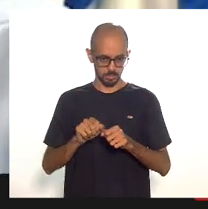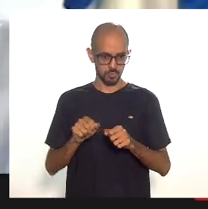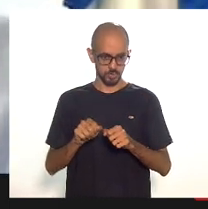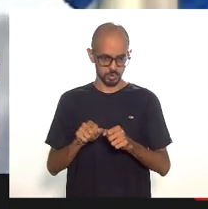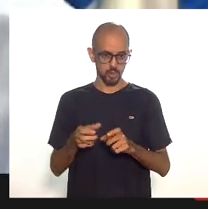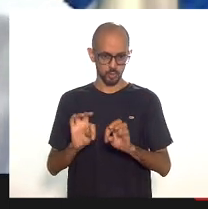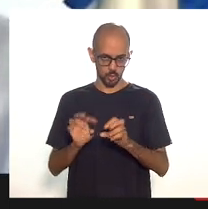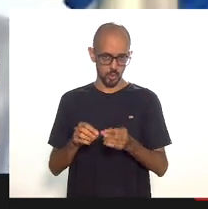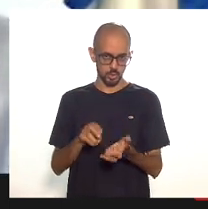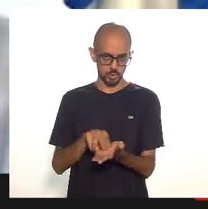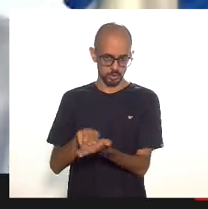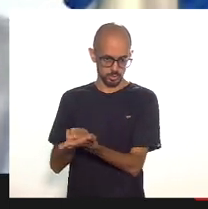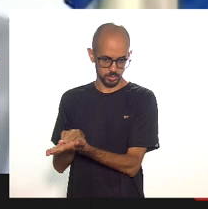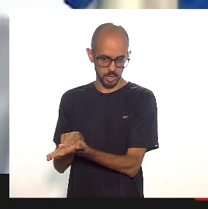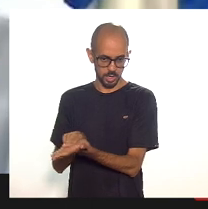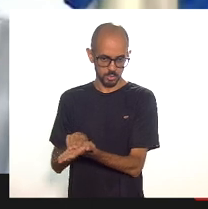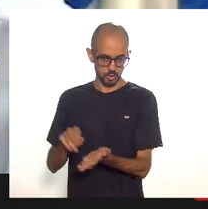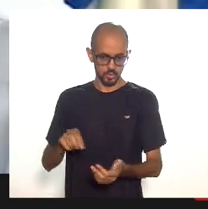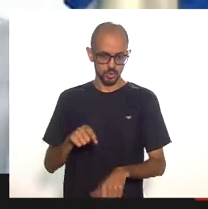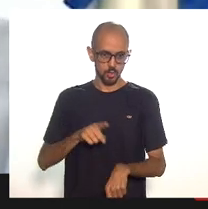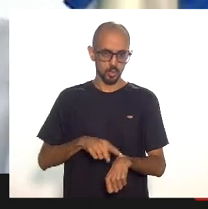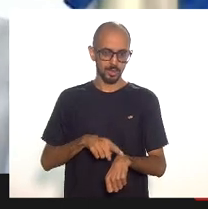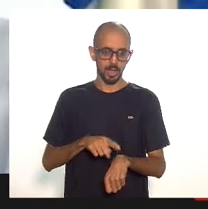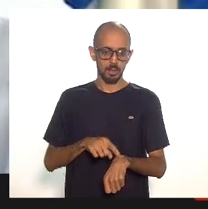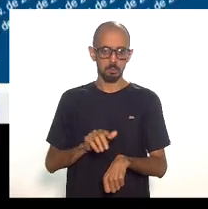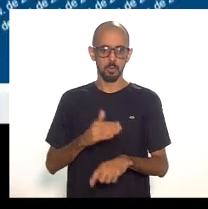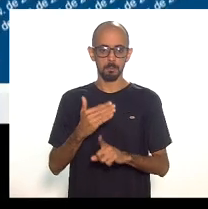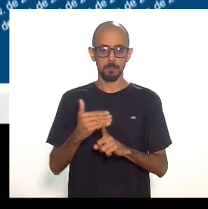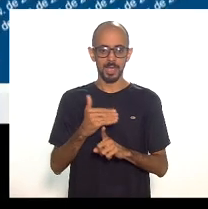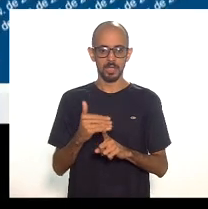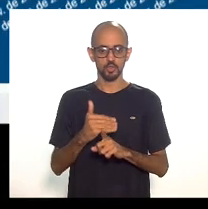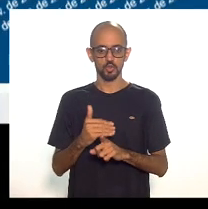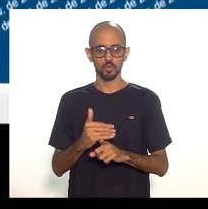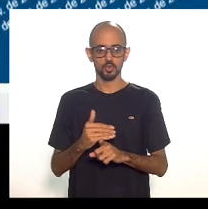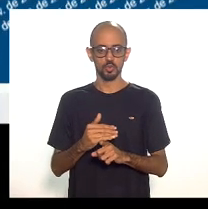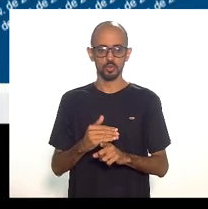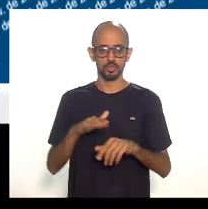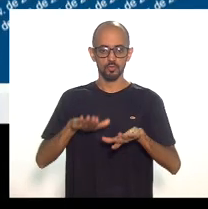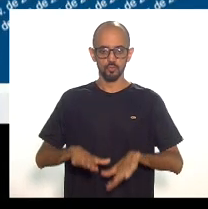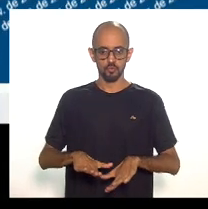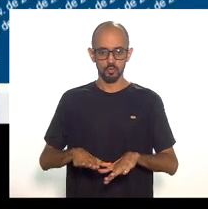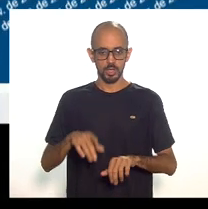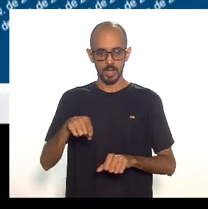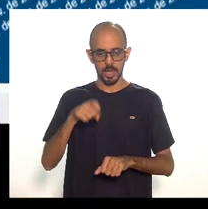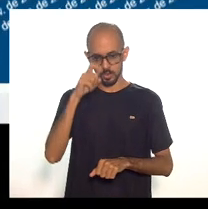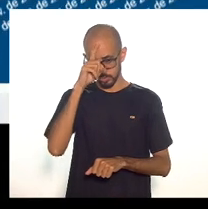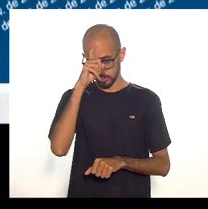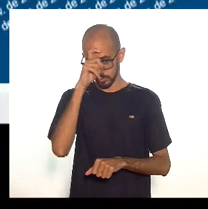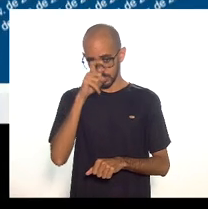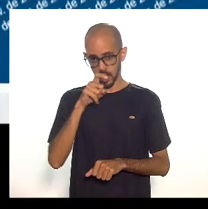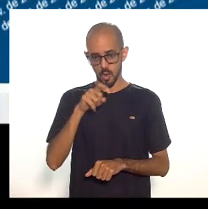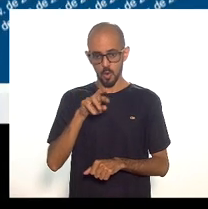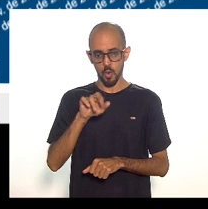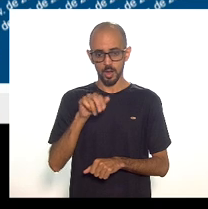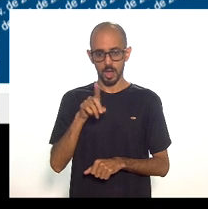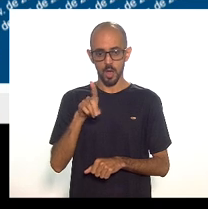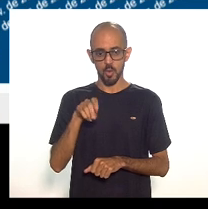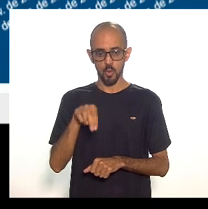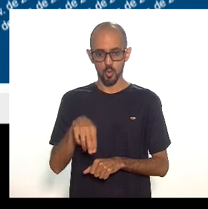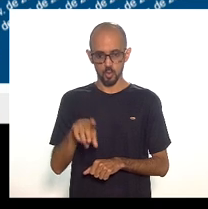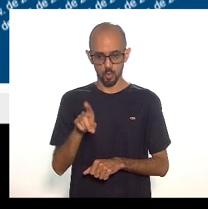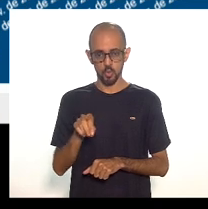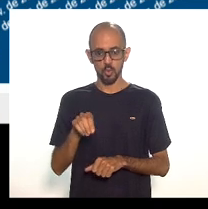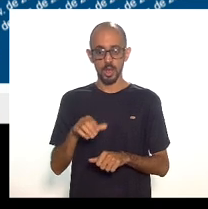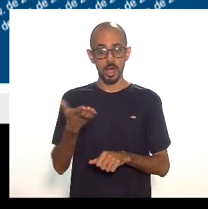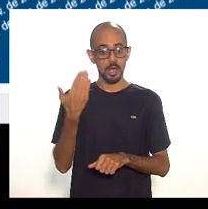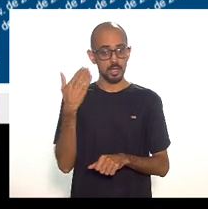tempo médio de permanência, aqui a gente consegue ver também que o Hospital Ronaldo Gazola vem melhorando, aí o seu tempo médio de permanência ficava em torno